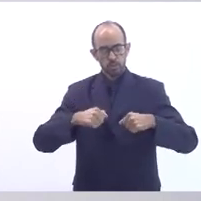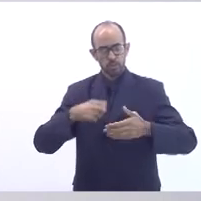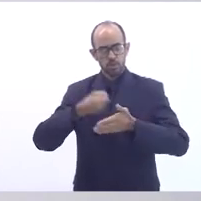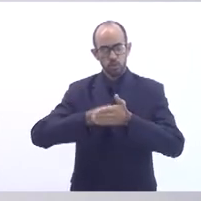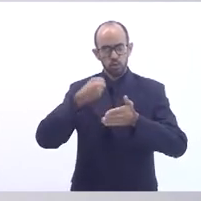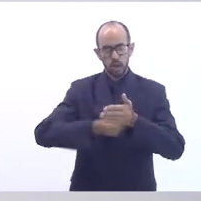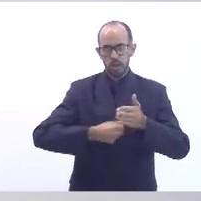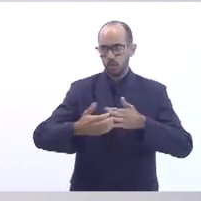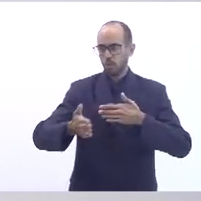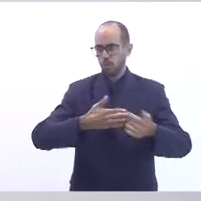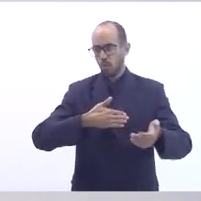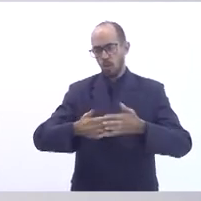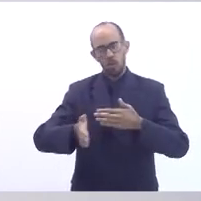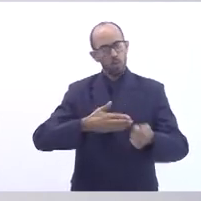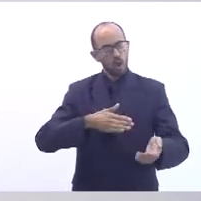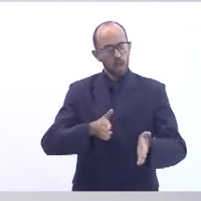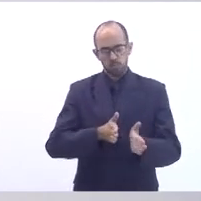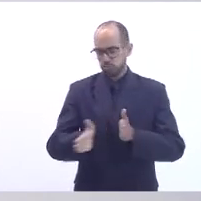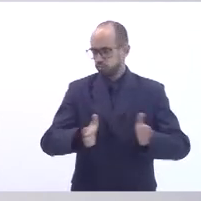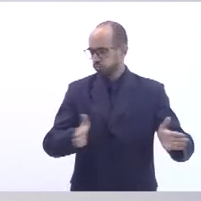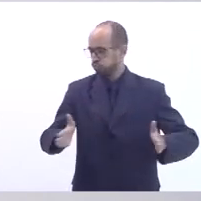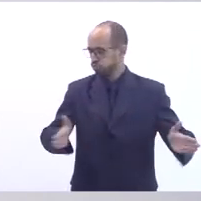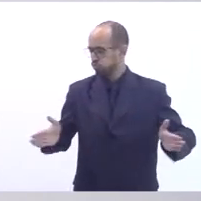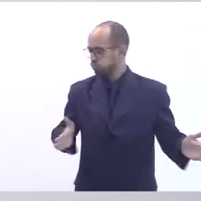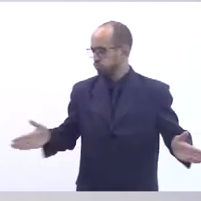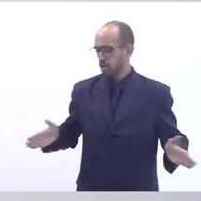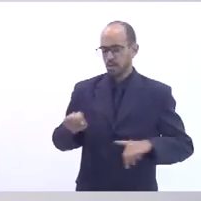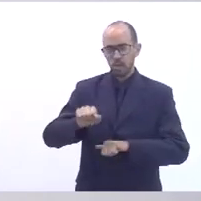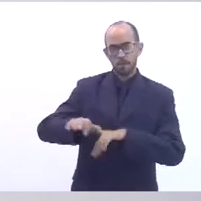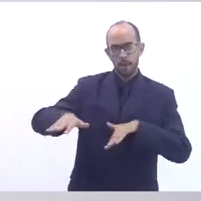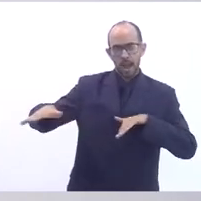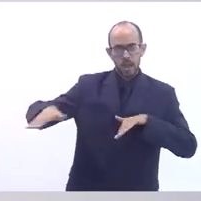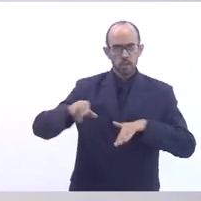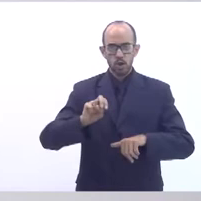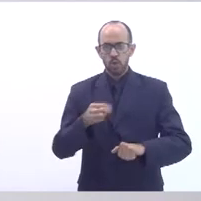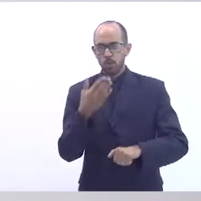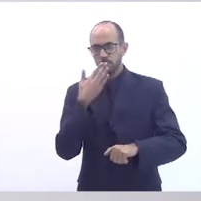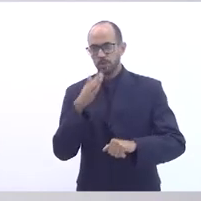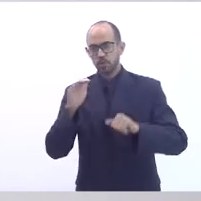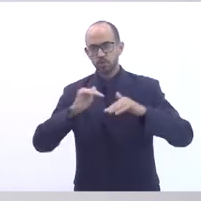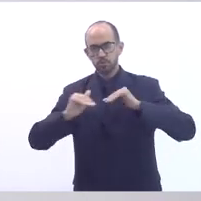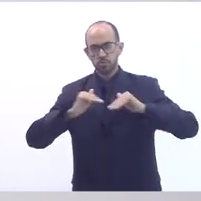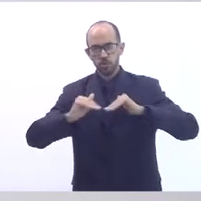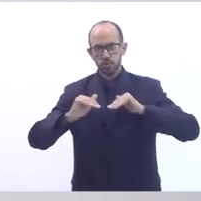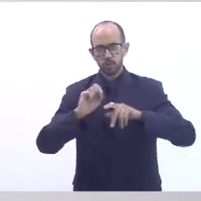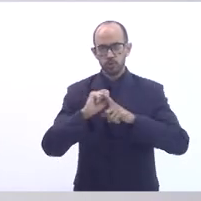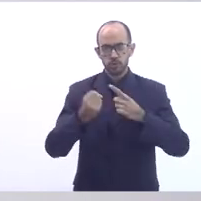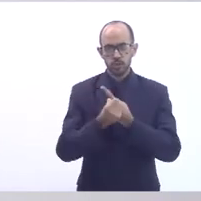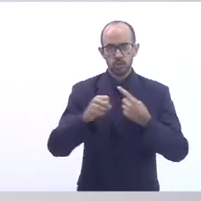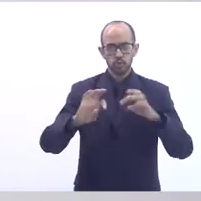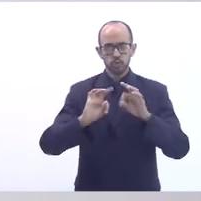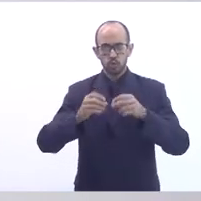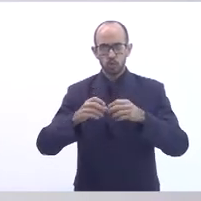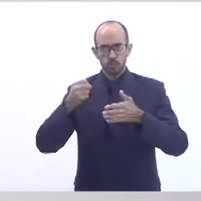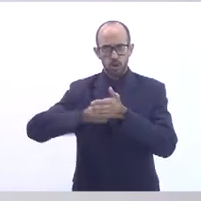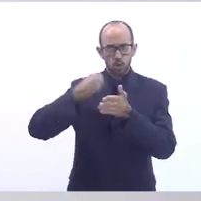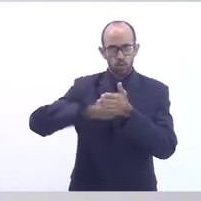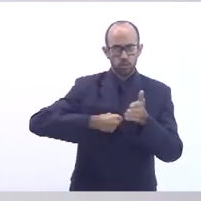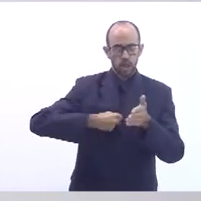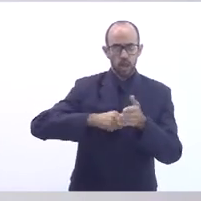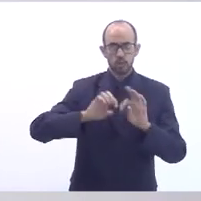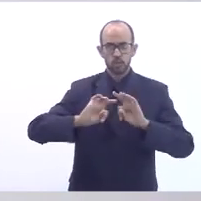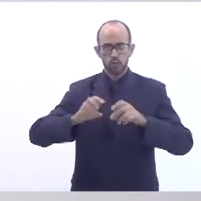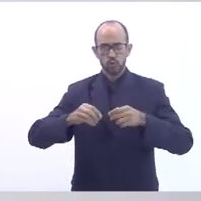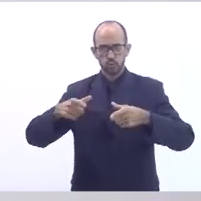os lados né seja legislativamente seja nas ruas seja pelas marchas seja convocando todos os movimentos sociais para poder Lutar em todas as frentes